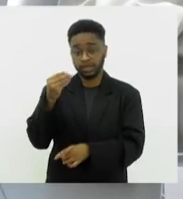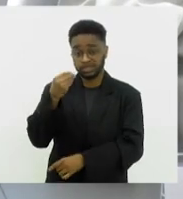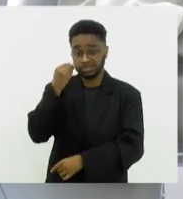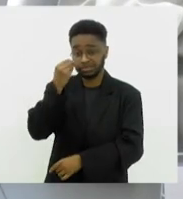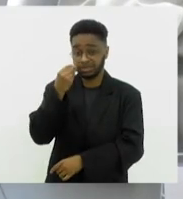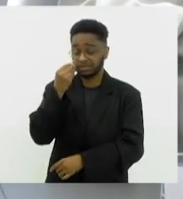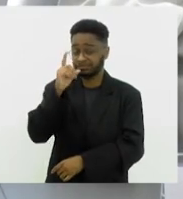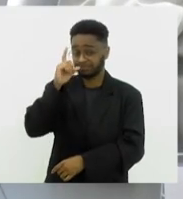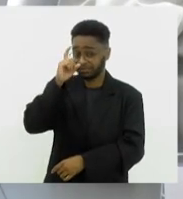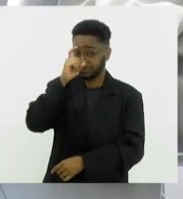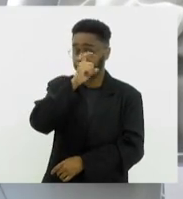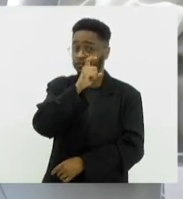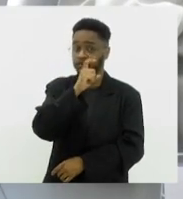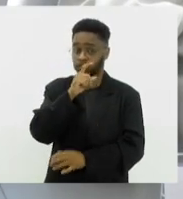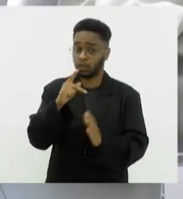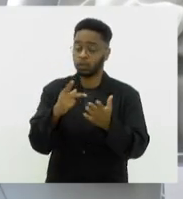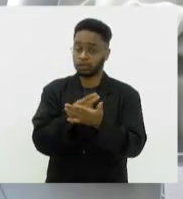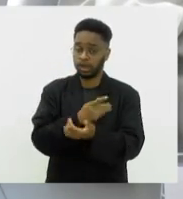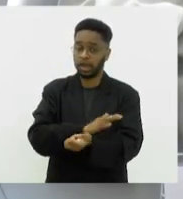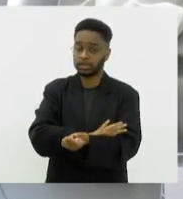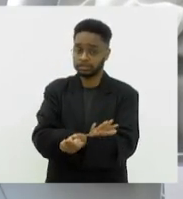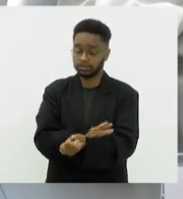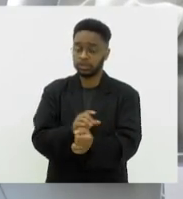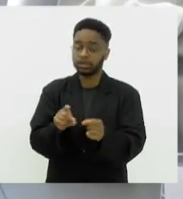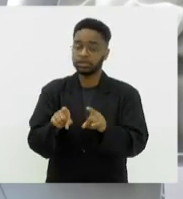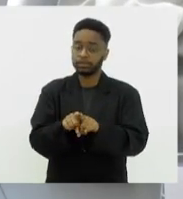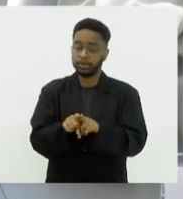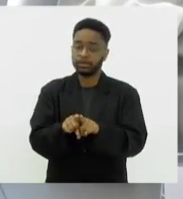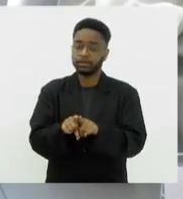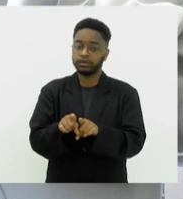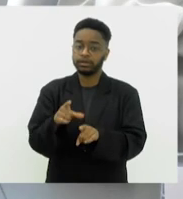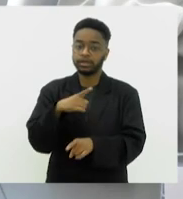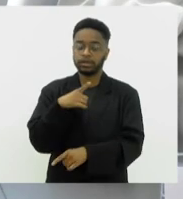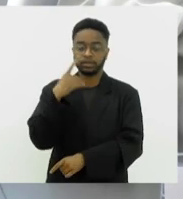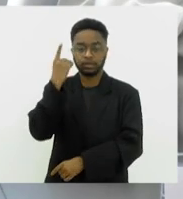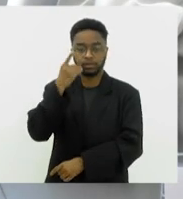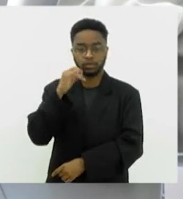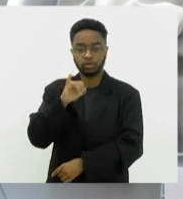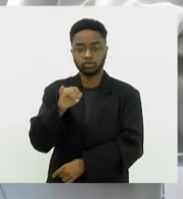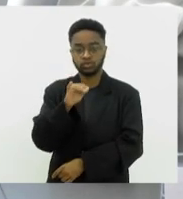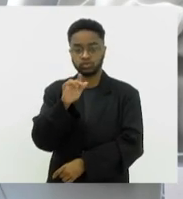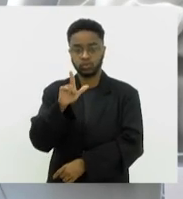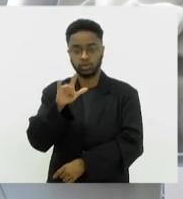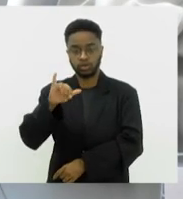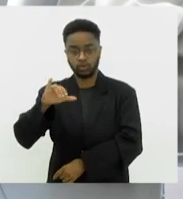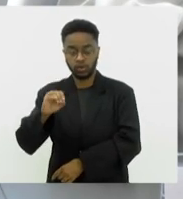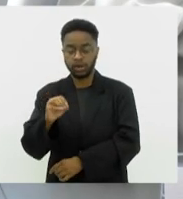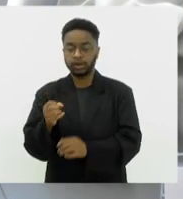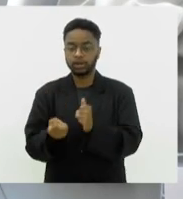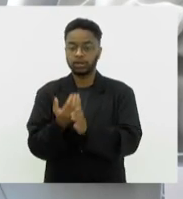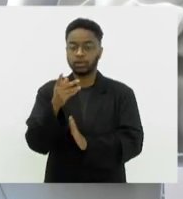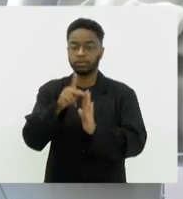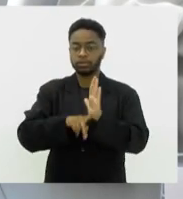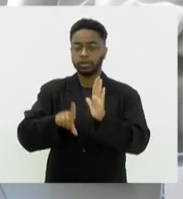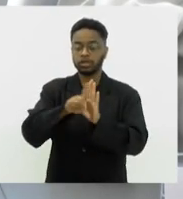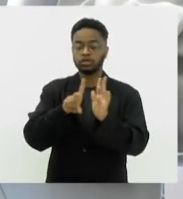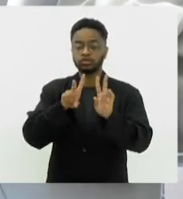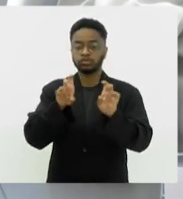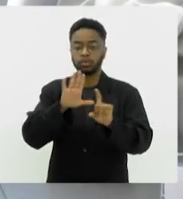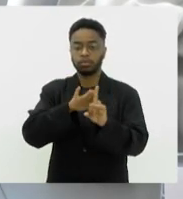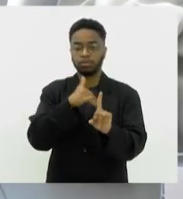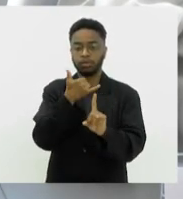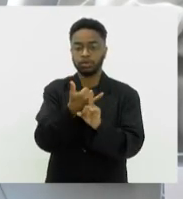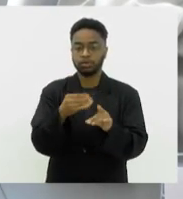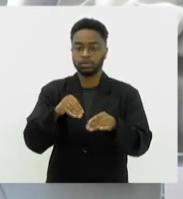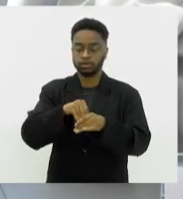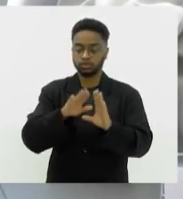delicadas de racismo inclusive tenho com o deputado Júlio Rocha um projeto de lei sobre Bullying nas escolas